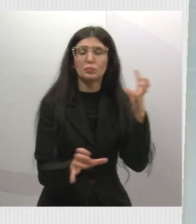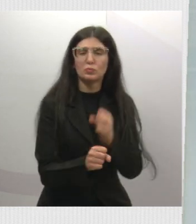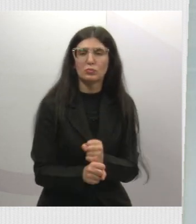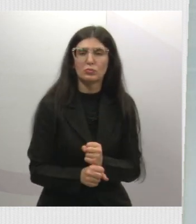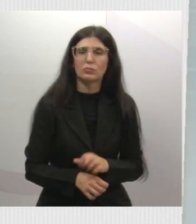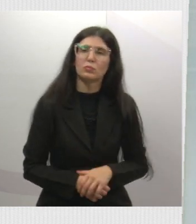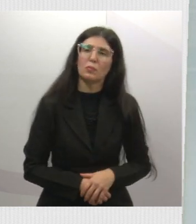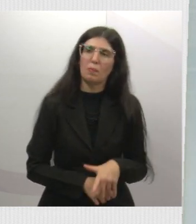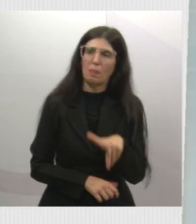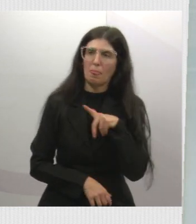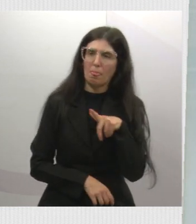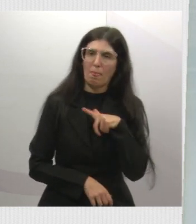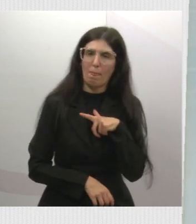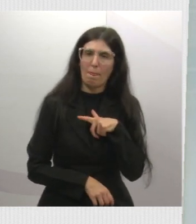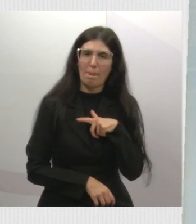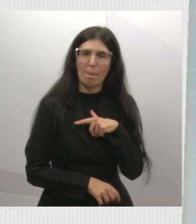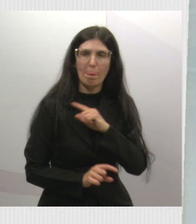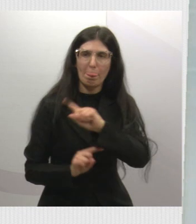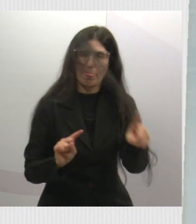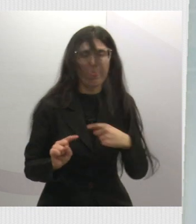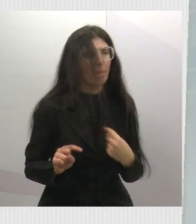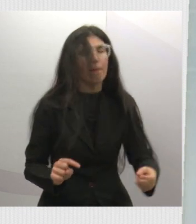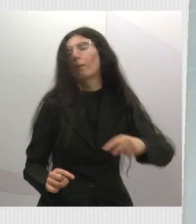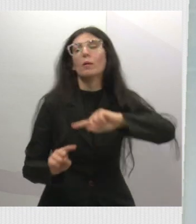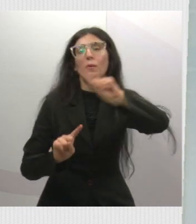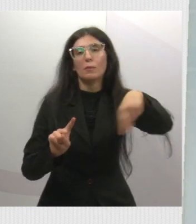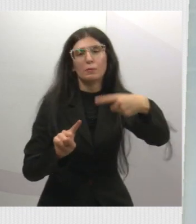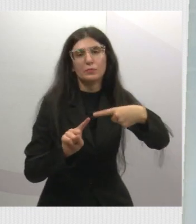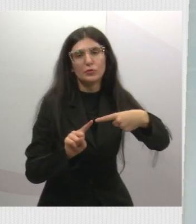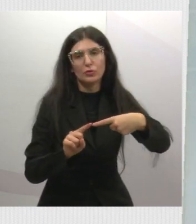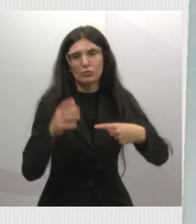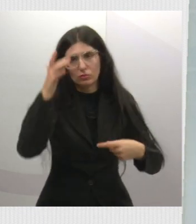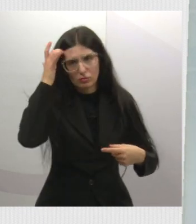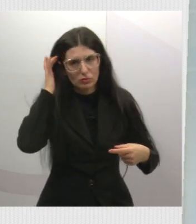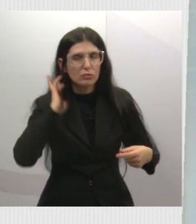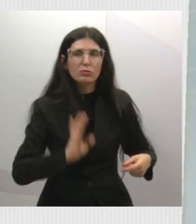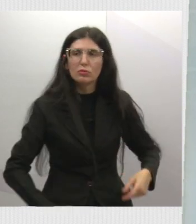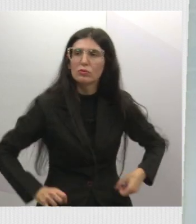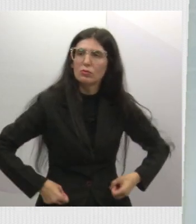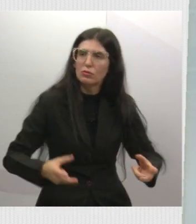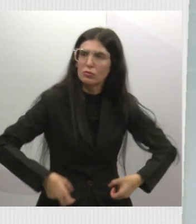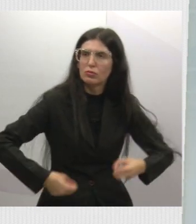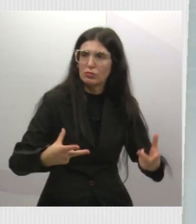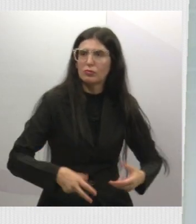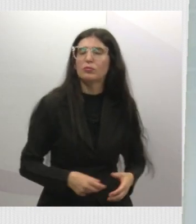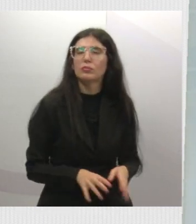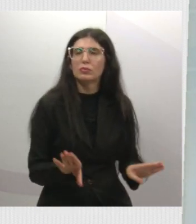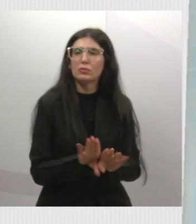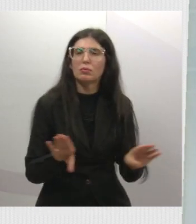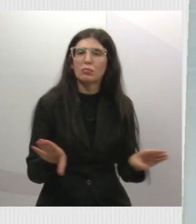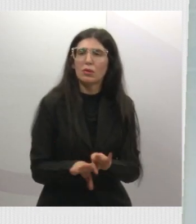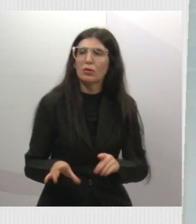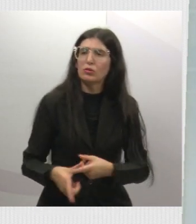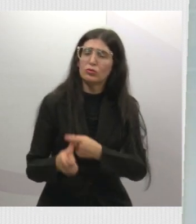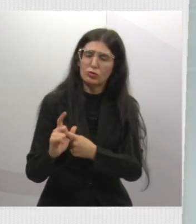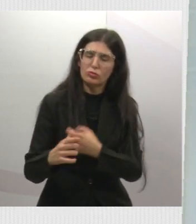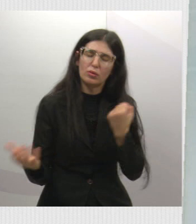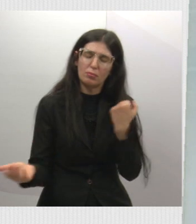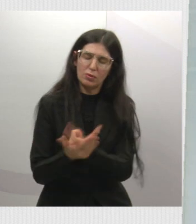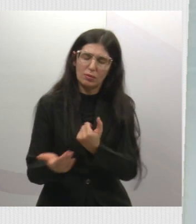temos na meta investimentos e inversões financeiras e a amortização da dívida para compor este